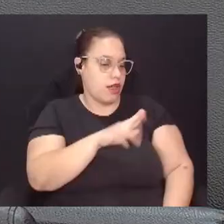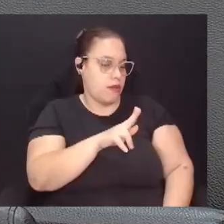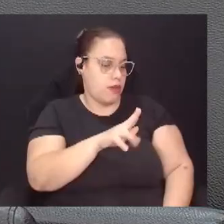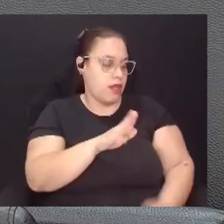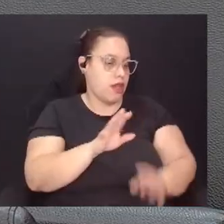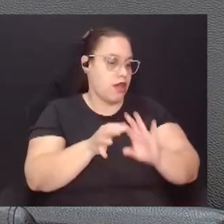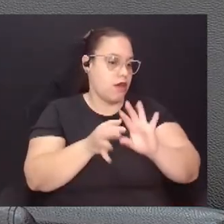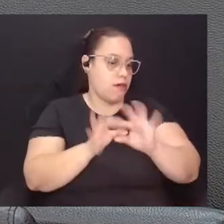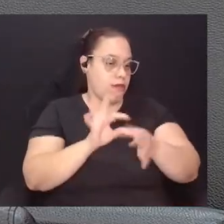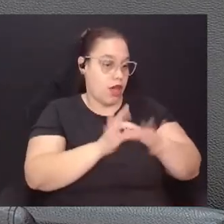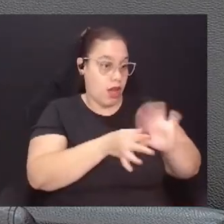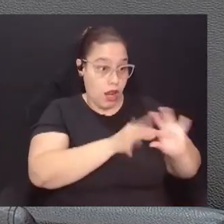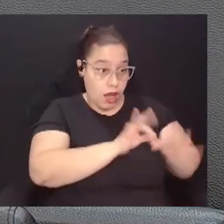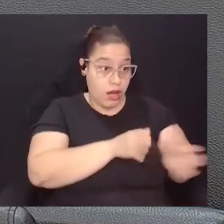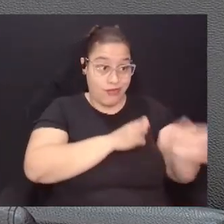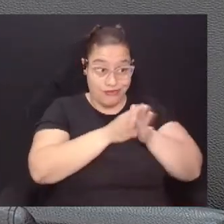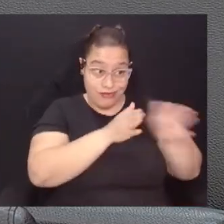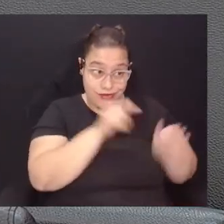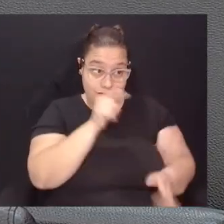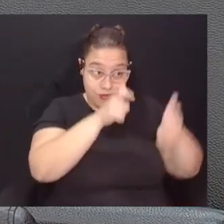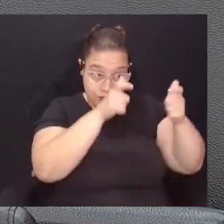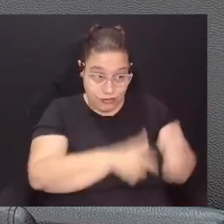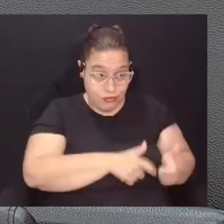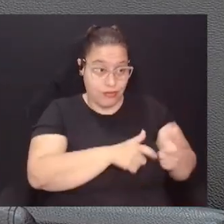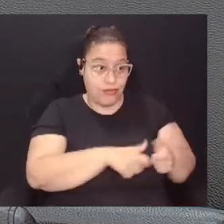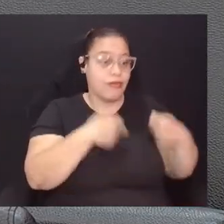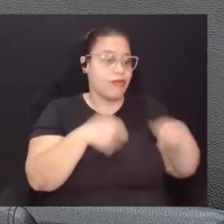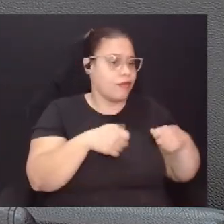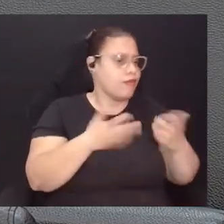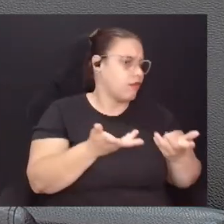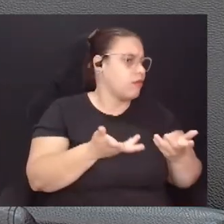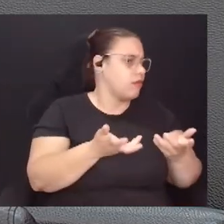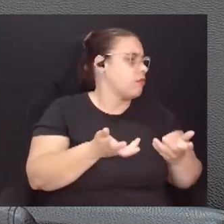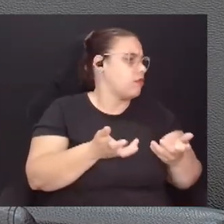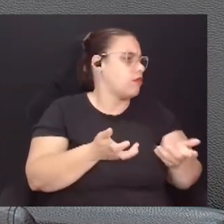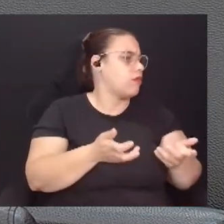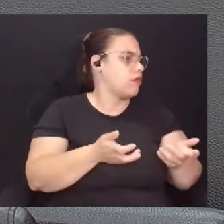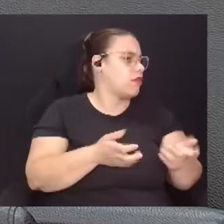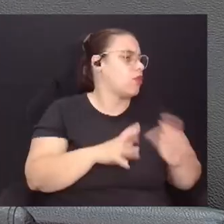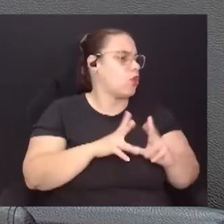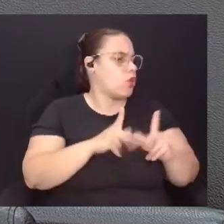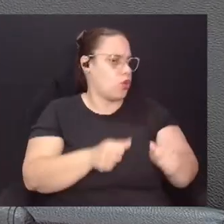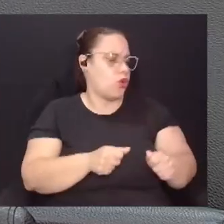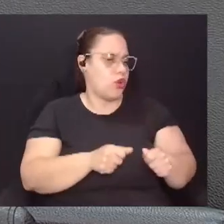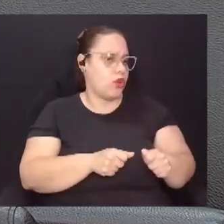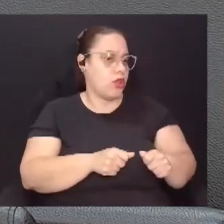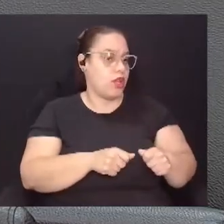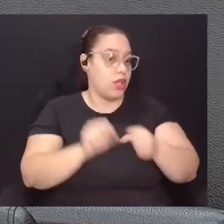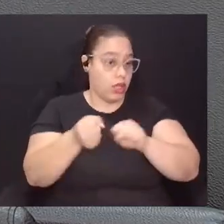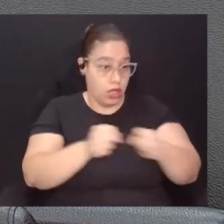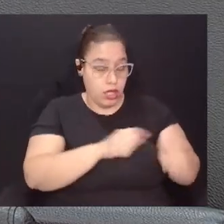paralímpico. Então, assim, para as pessoas conseguirem acessar, né, o espaço, precisa estar com toda a parte ali